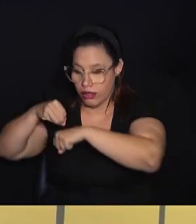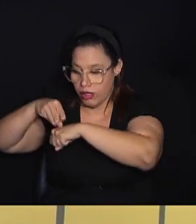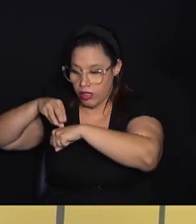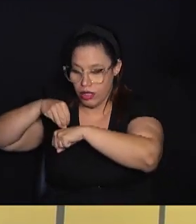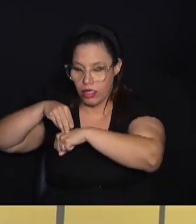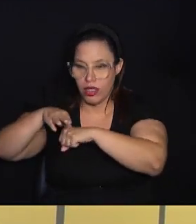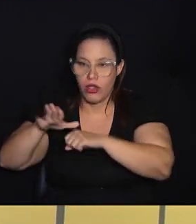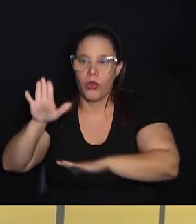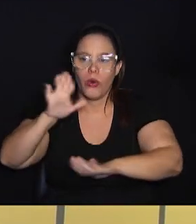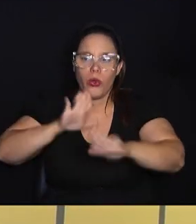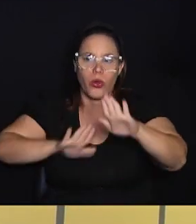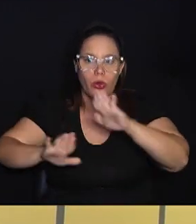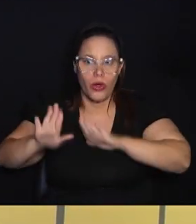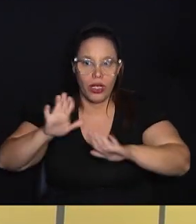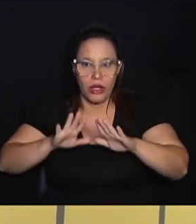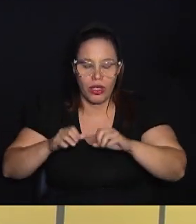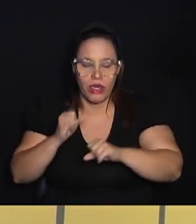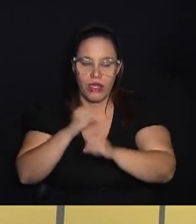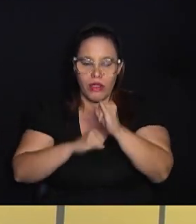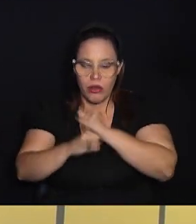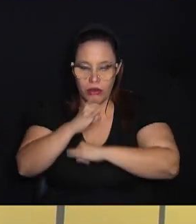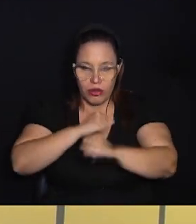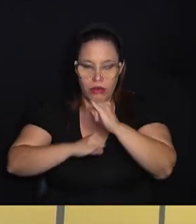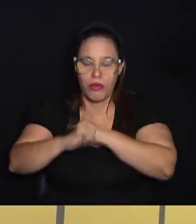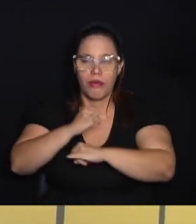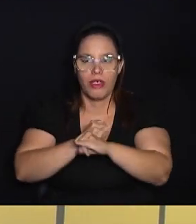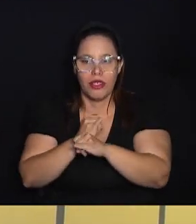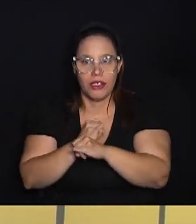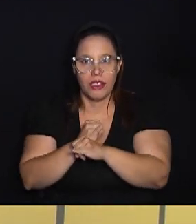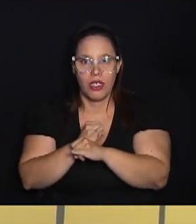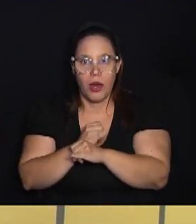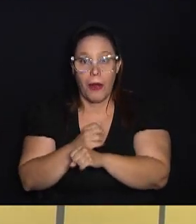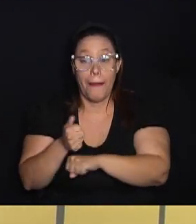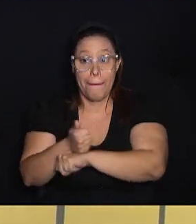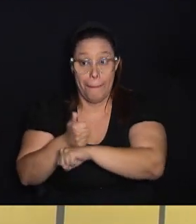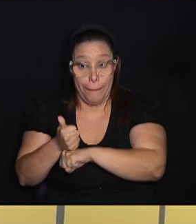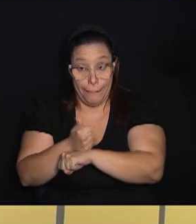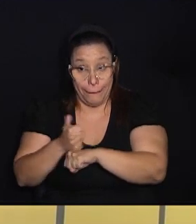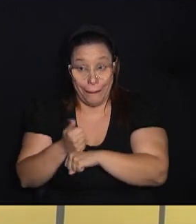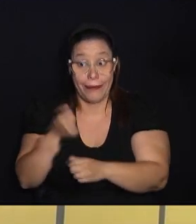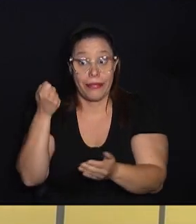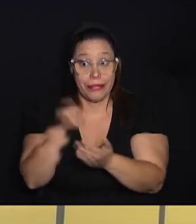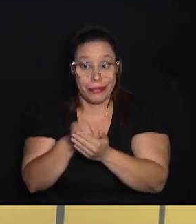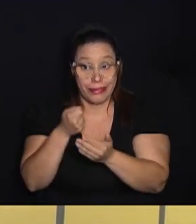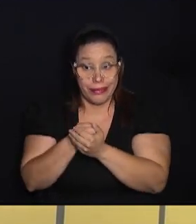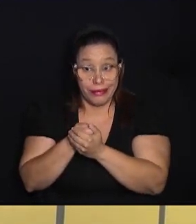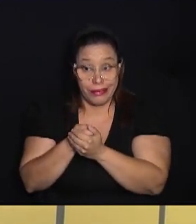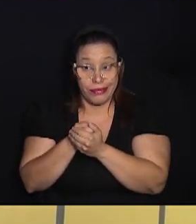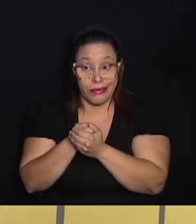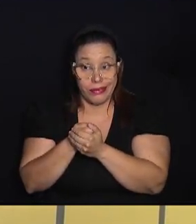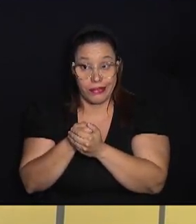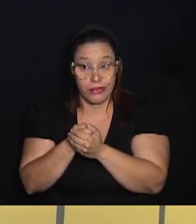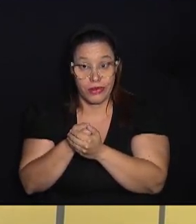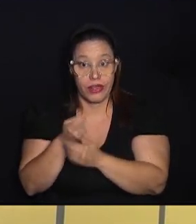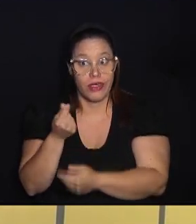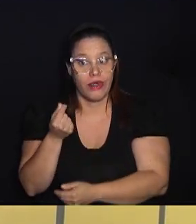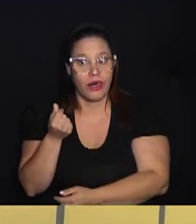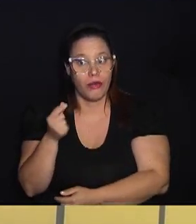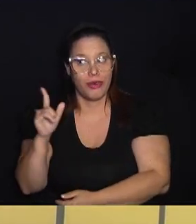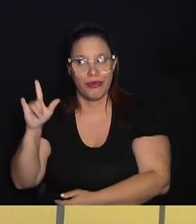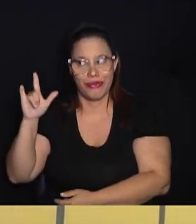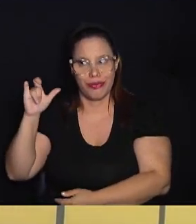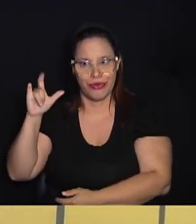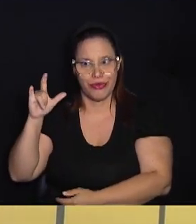cuidado com propaganda de internet uhum procurem profissionais consistentes e consistência não é número de seguidor no Instagram